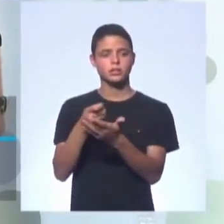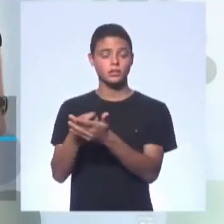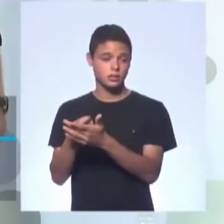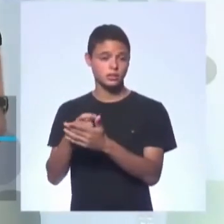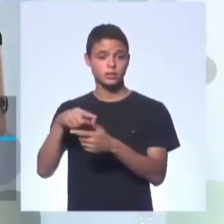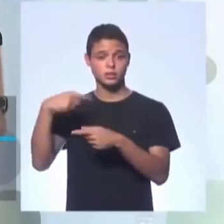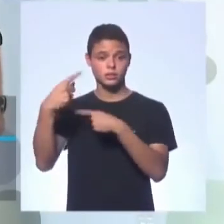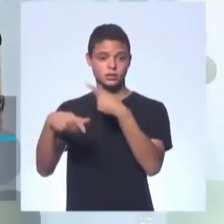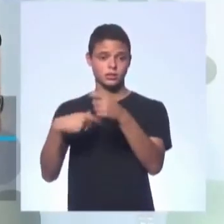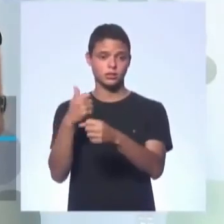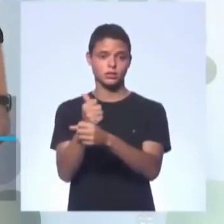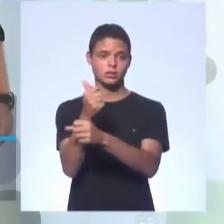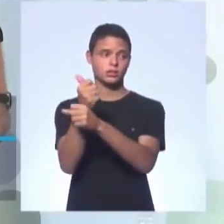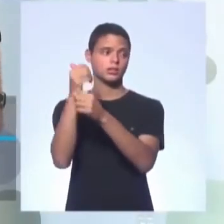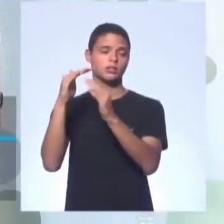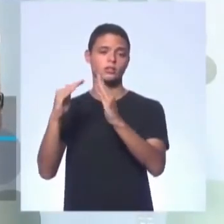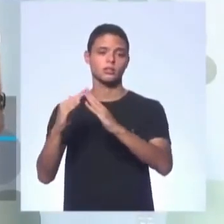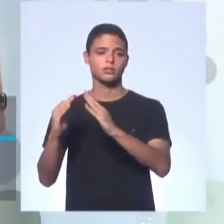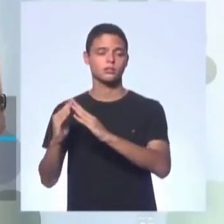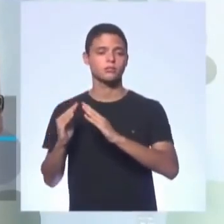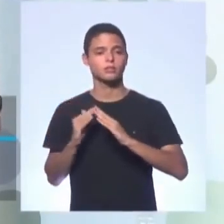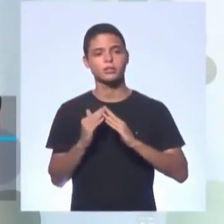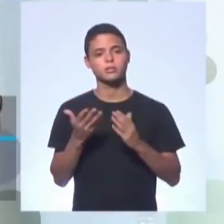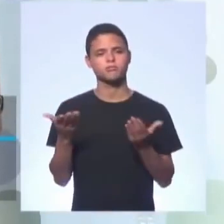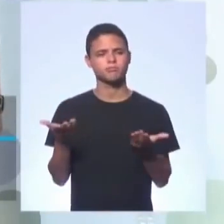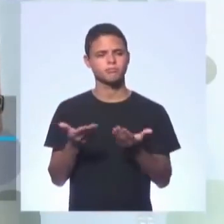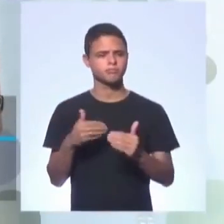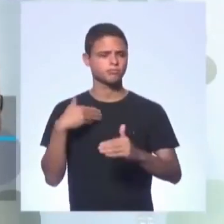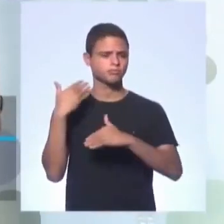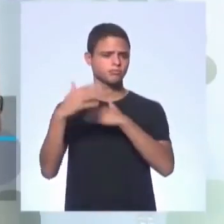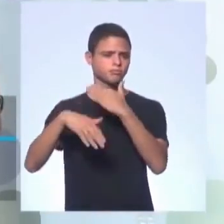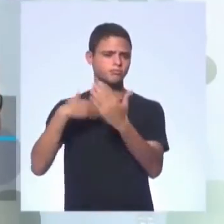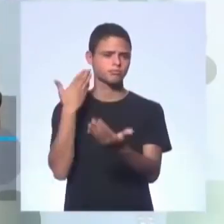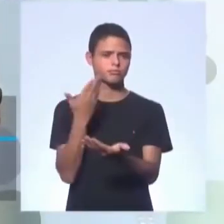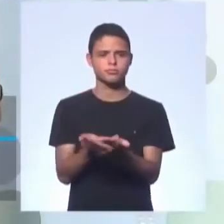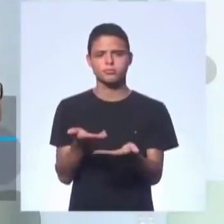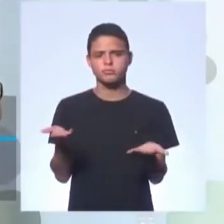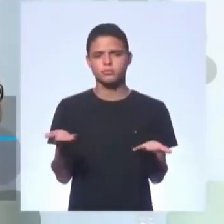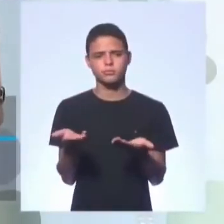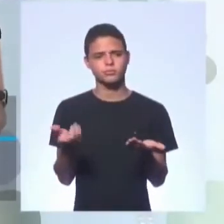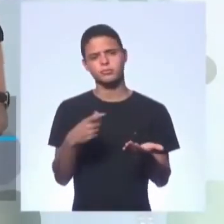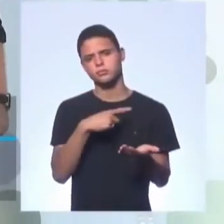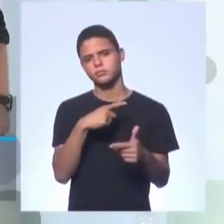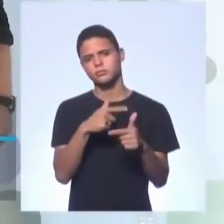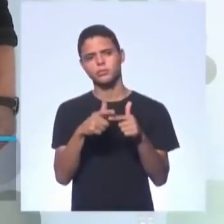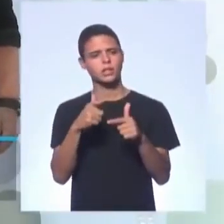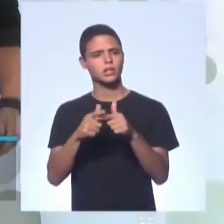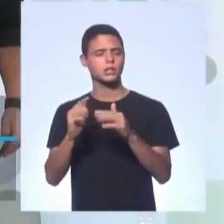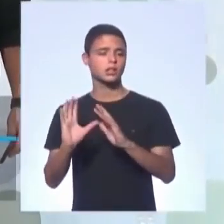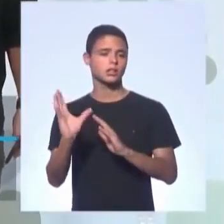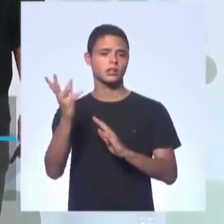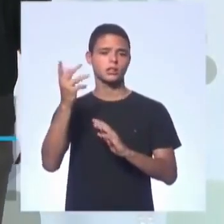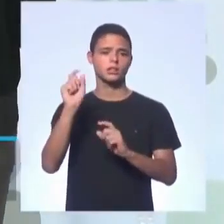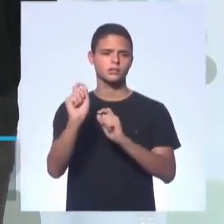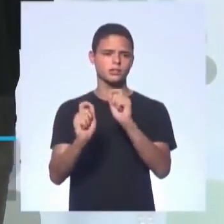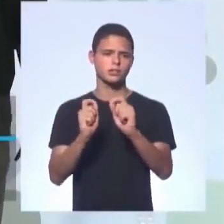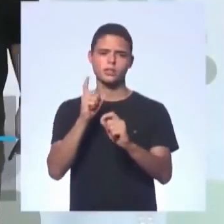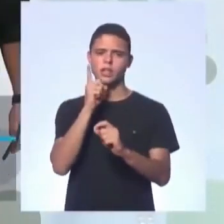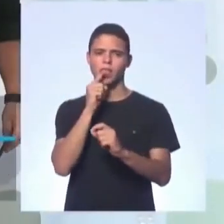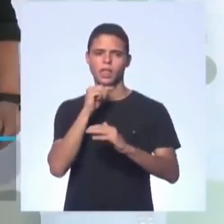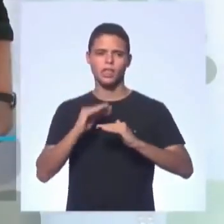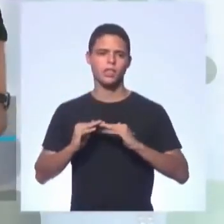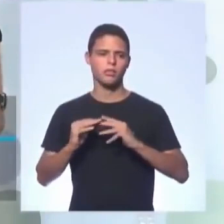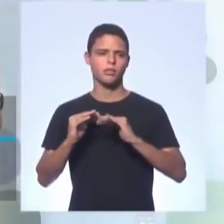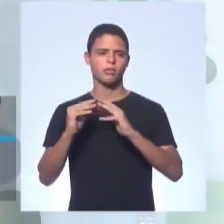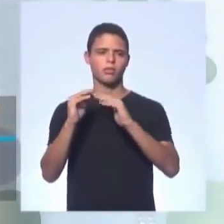aí construídas casas, o que até hoje sofre essas consequências de alagamento. Então, um dos,